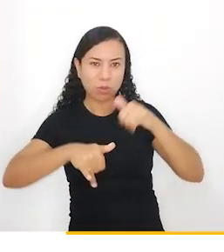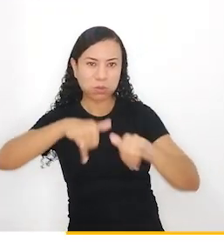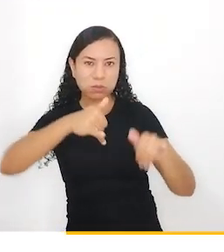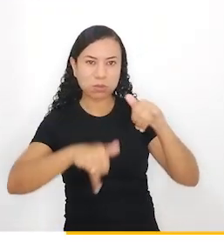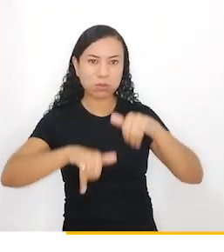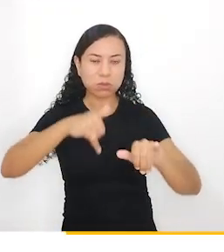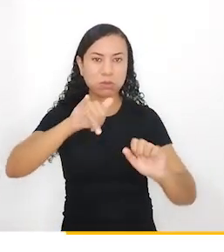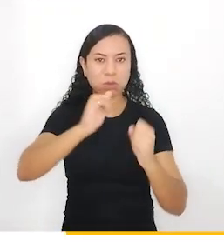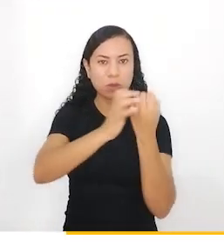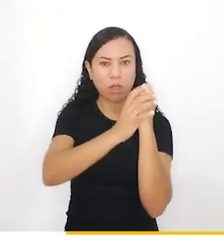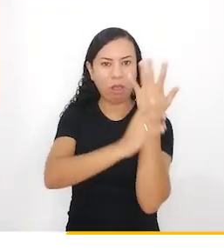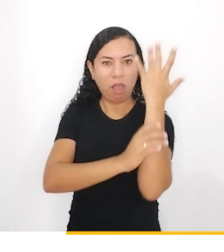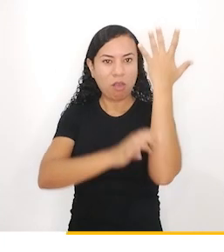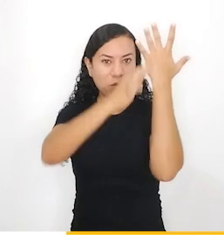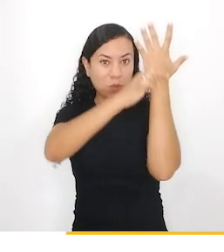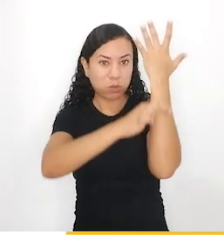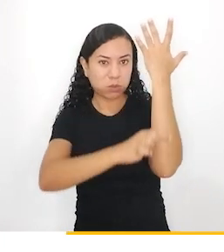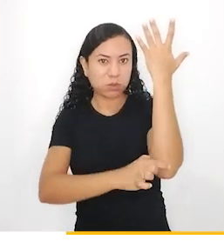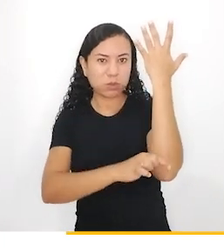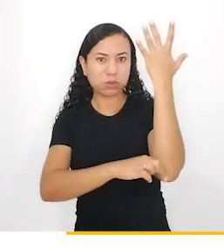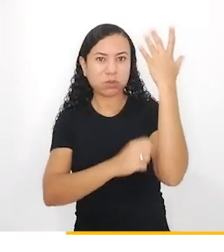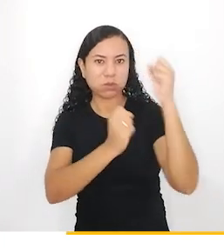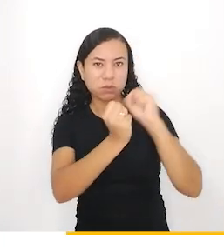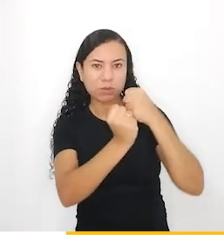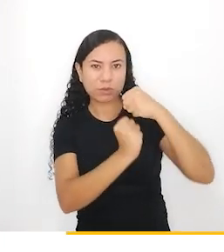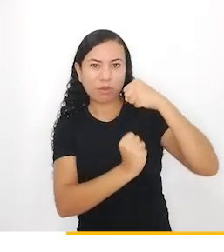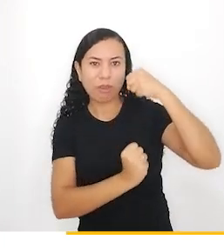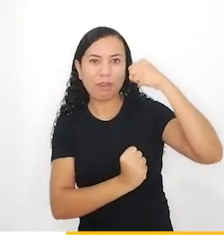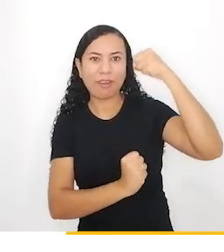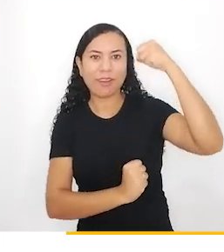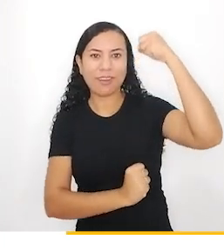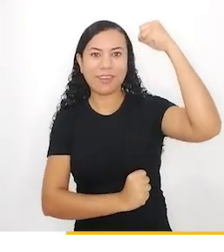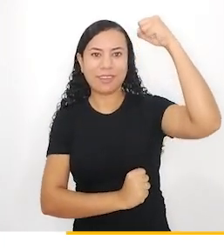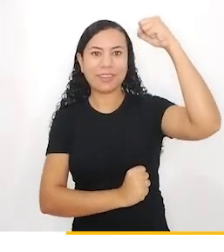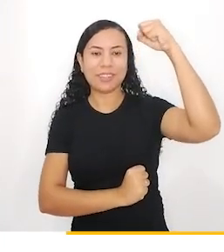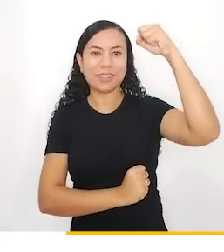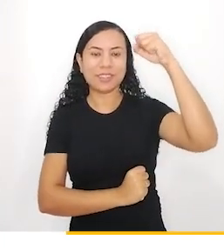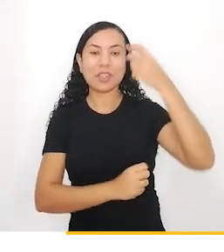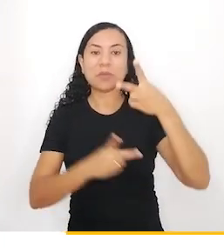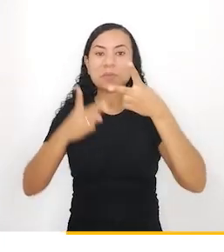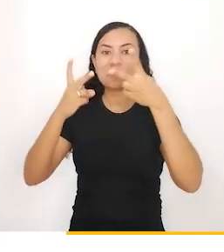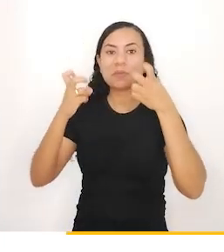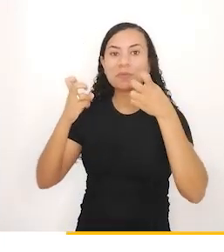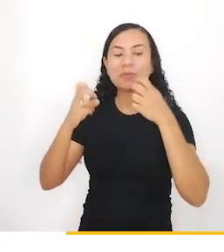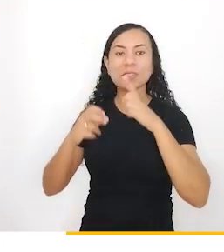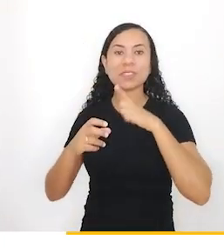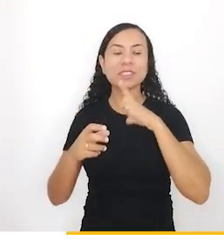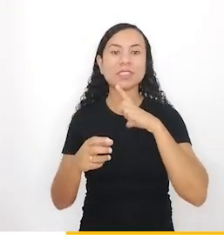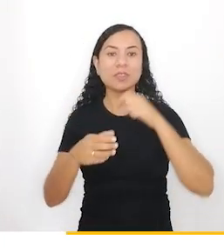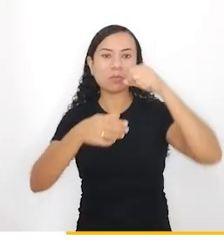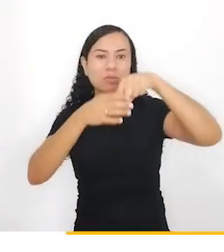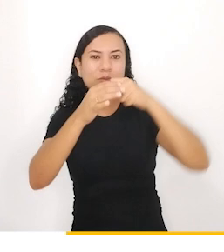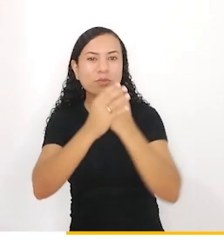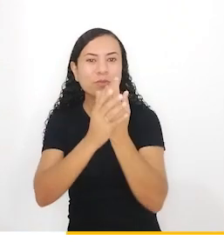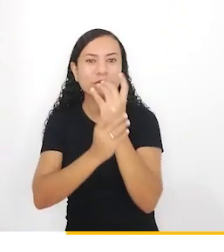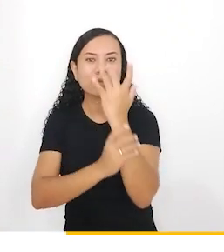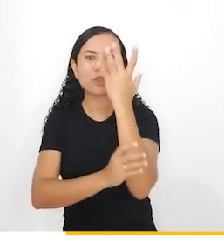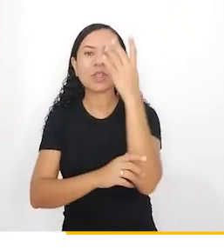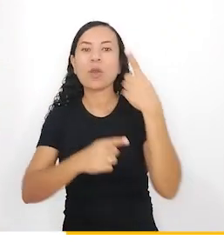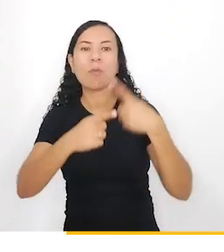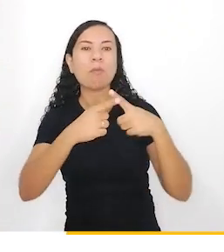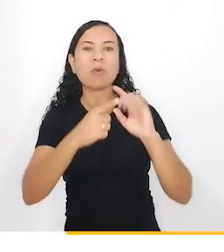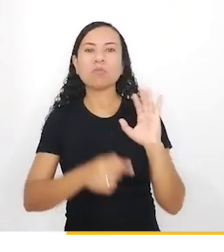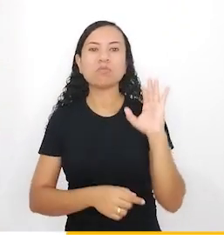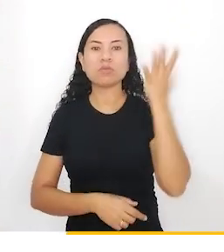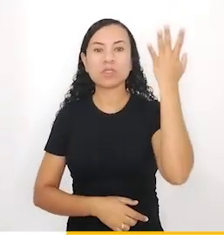rápido crescimento do caule. E observe a imagem, aqui nós temos uma semente germinando. A germinação acontece